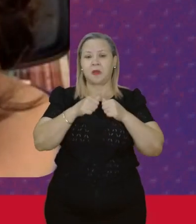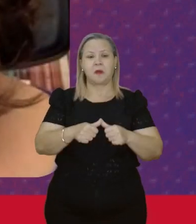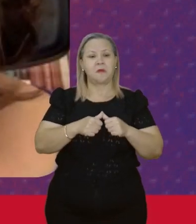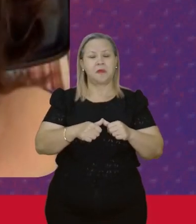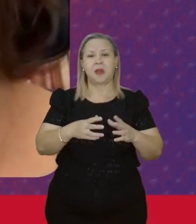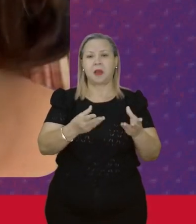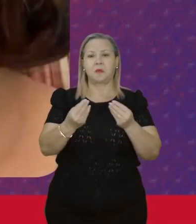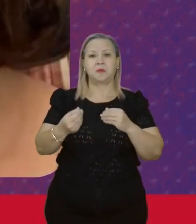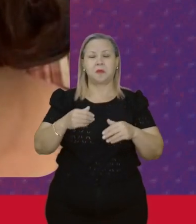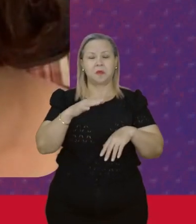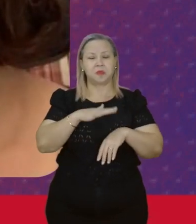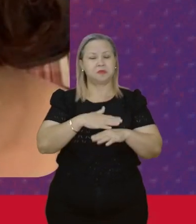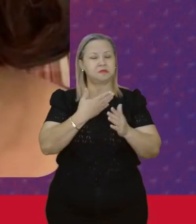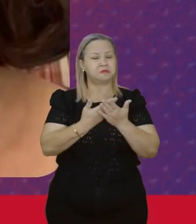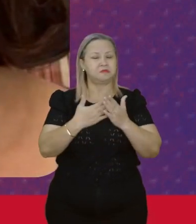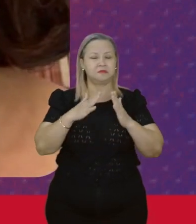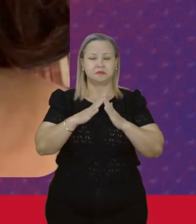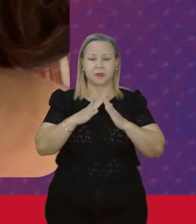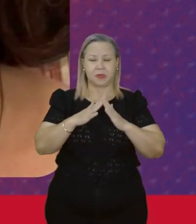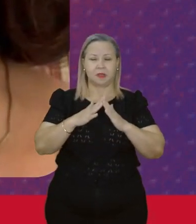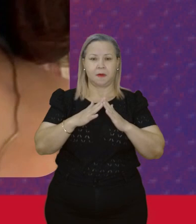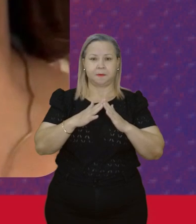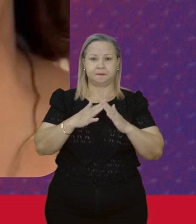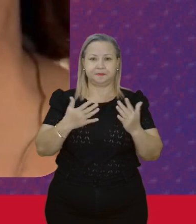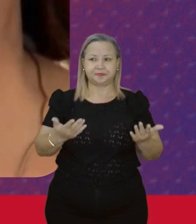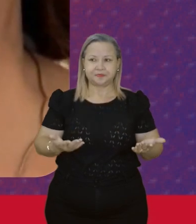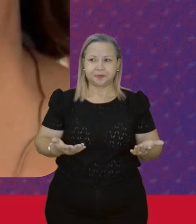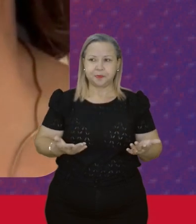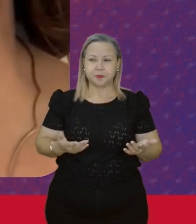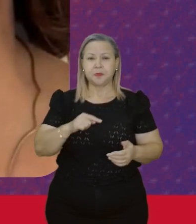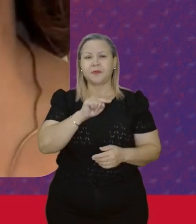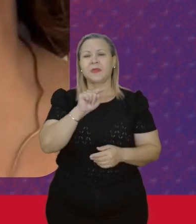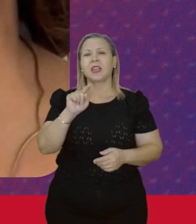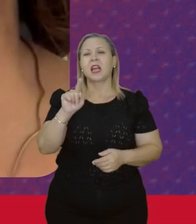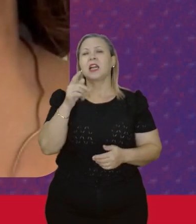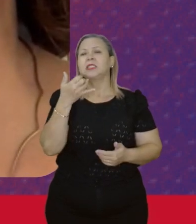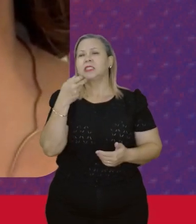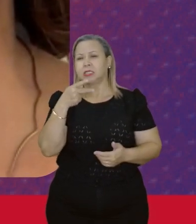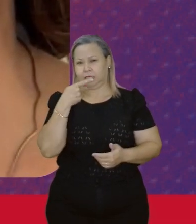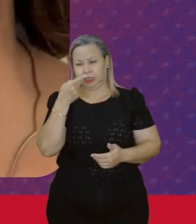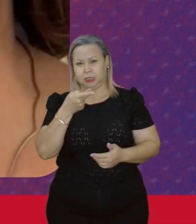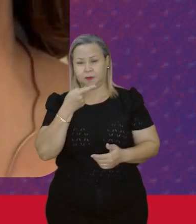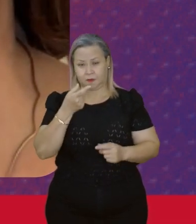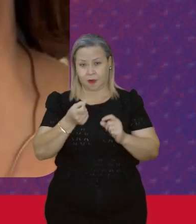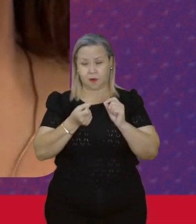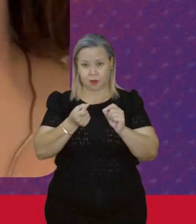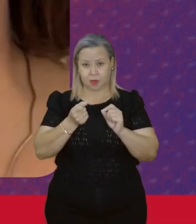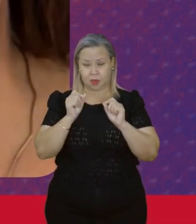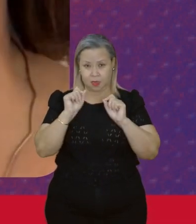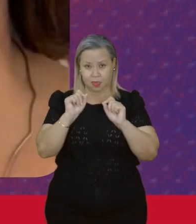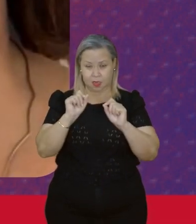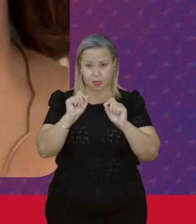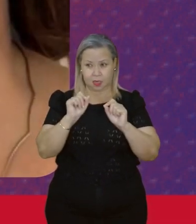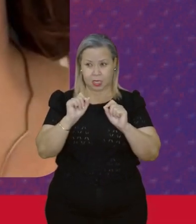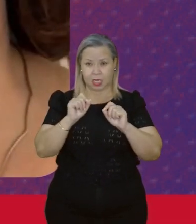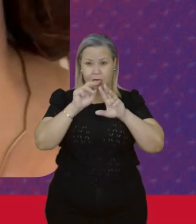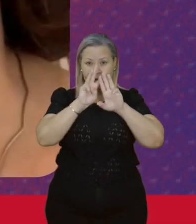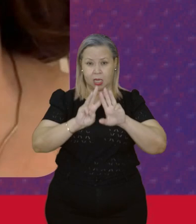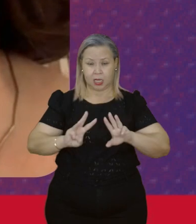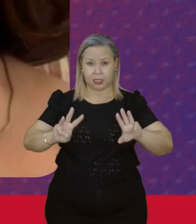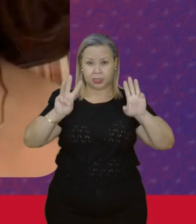escola. Bem, eles dizem que esses sites